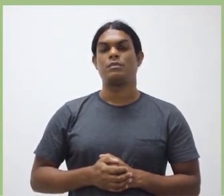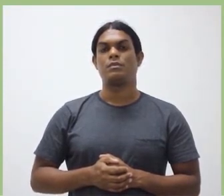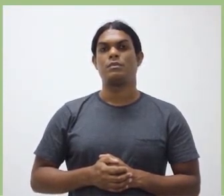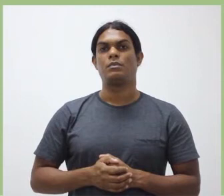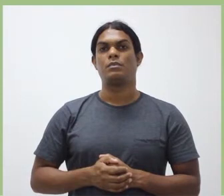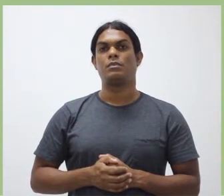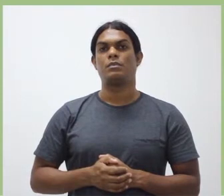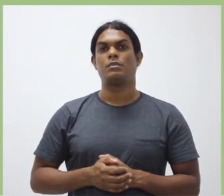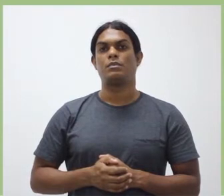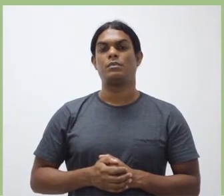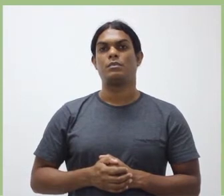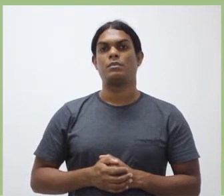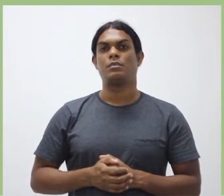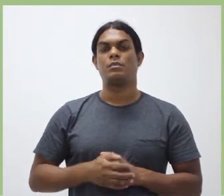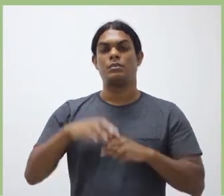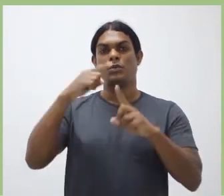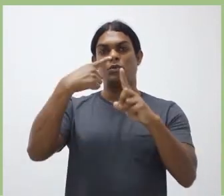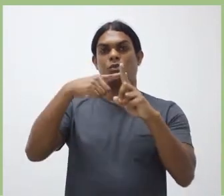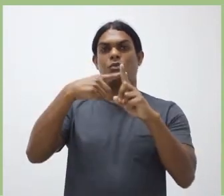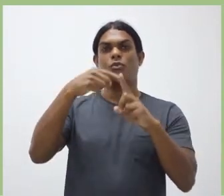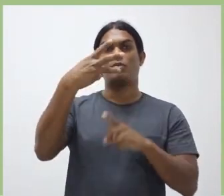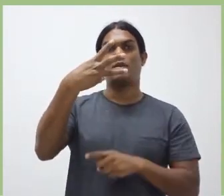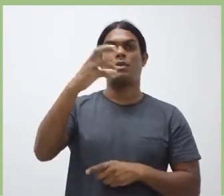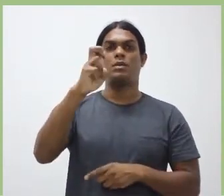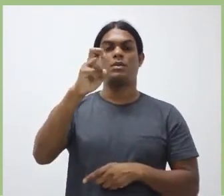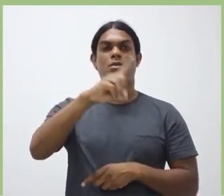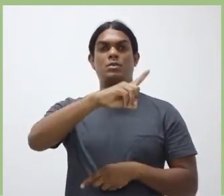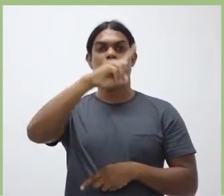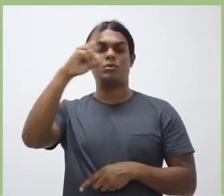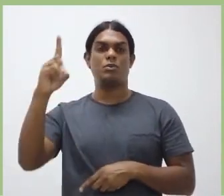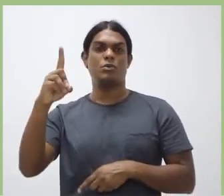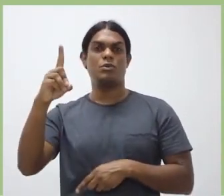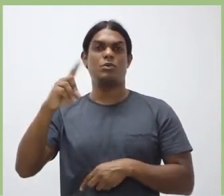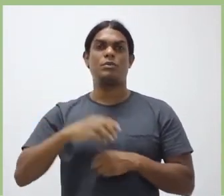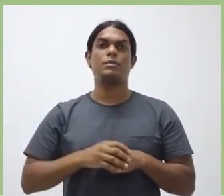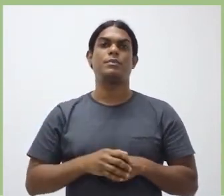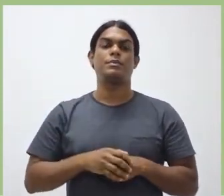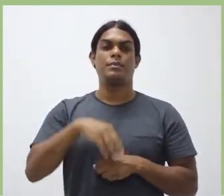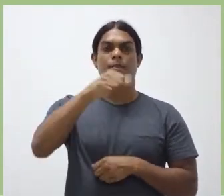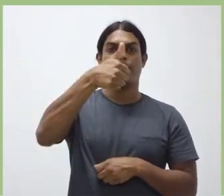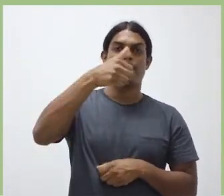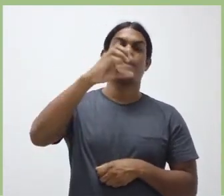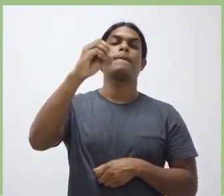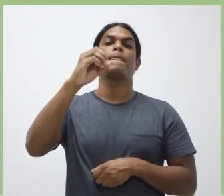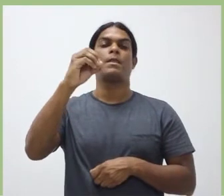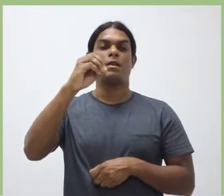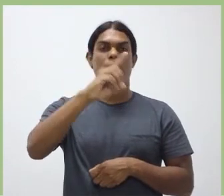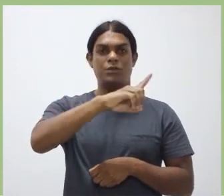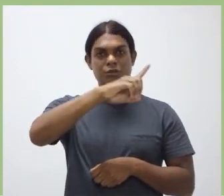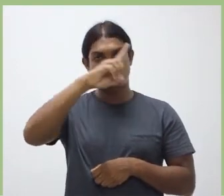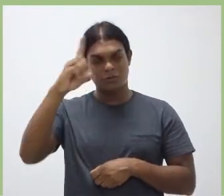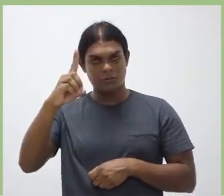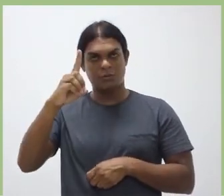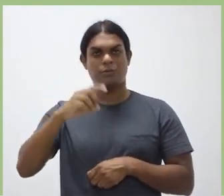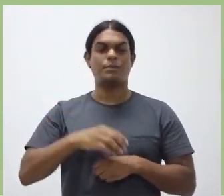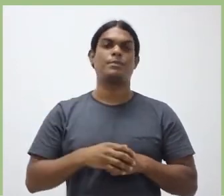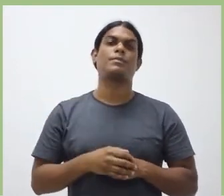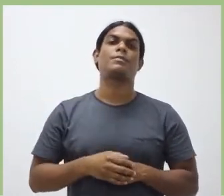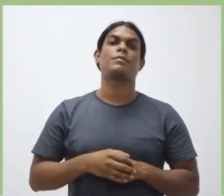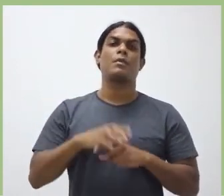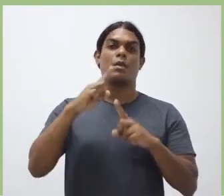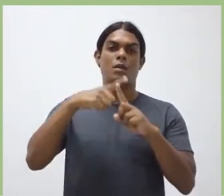Some-se ainda aquele primeiro tempo de 35 dias do transporte inteiro, dos 10 dias para executar